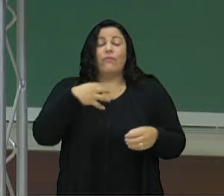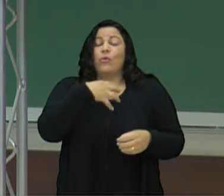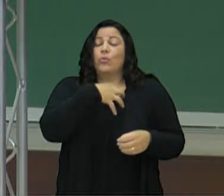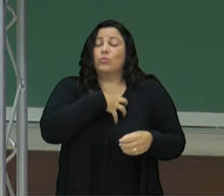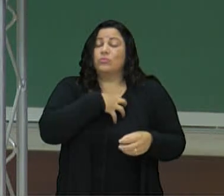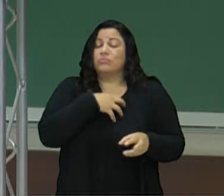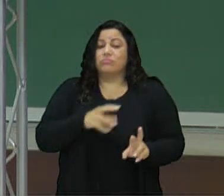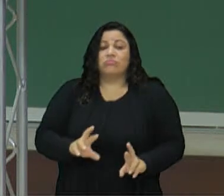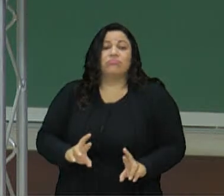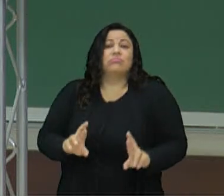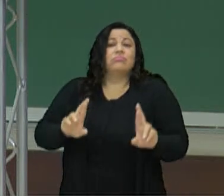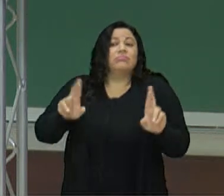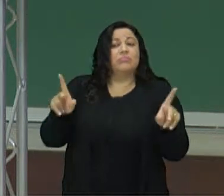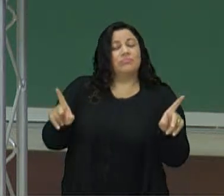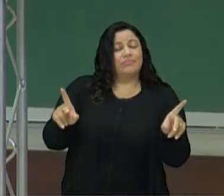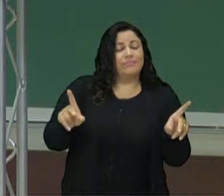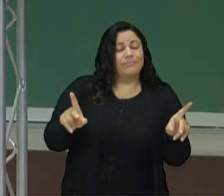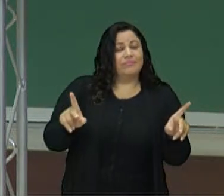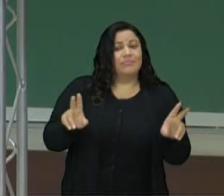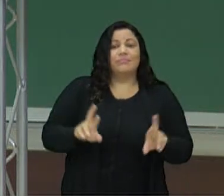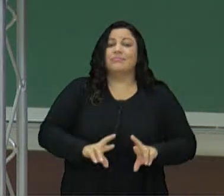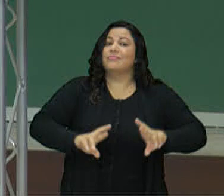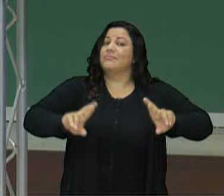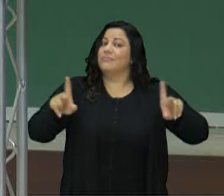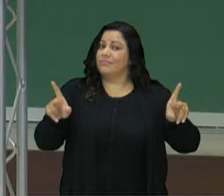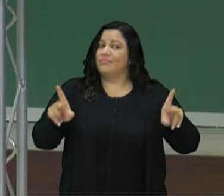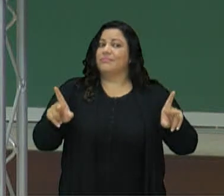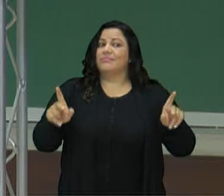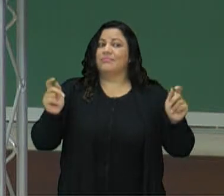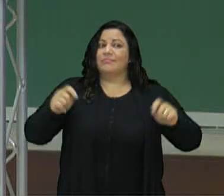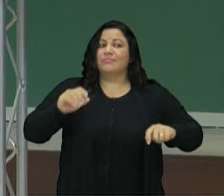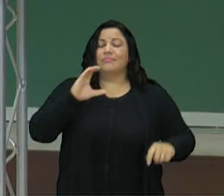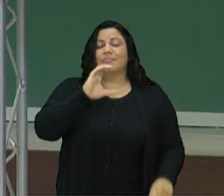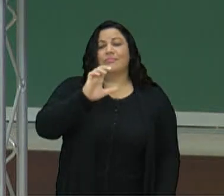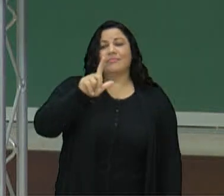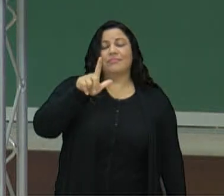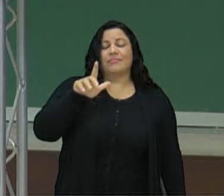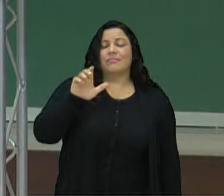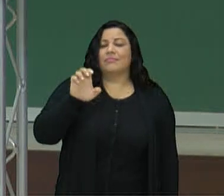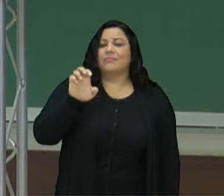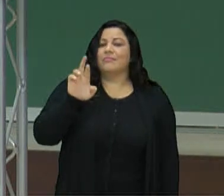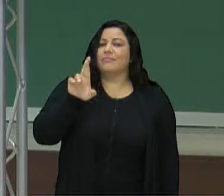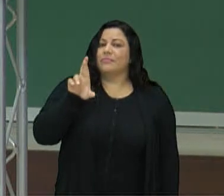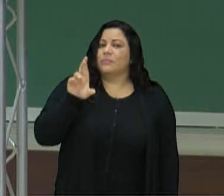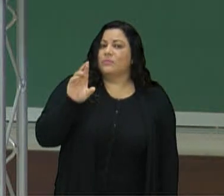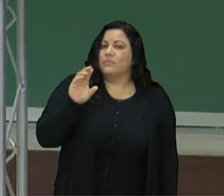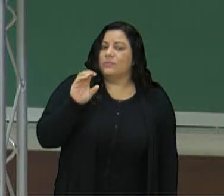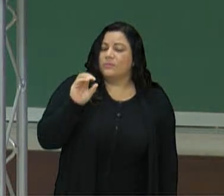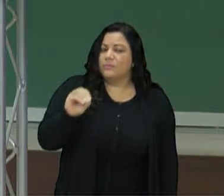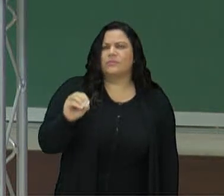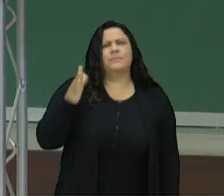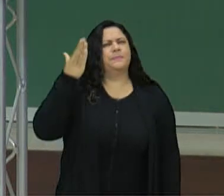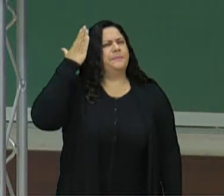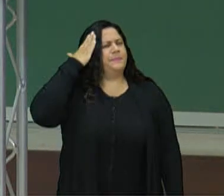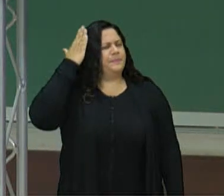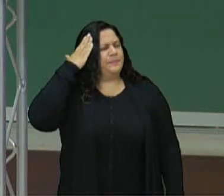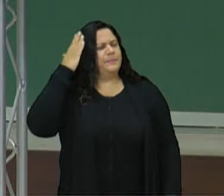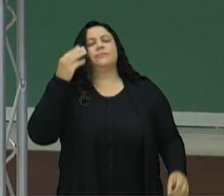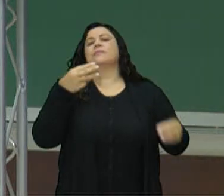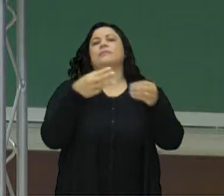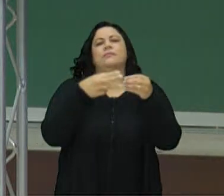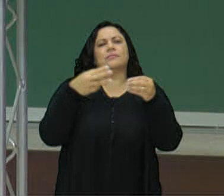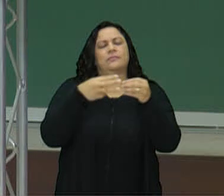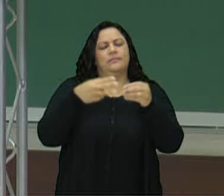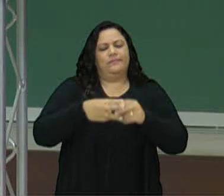de fazer o que aconteceria na mitose, que eles chamaram de clerocinese. E nós sabemos que as células cancerígenas têm um comportamento